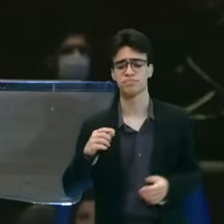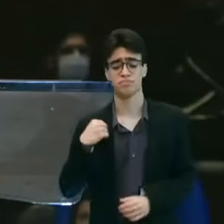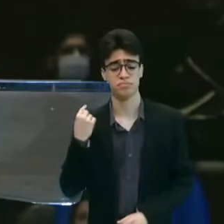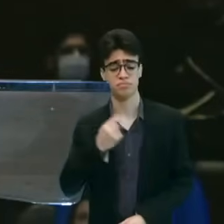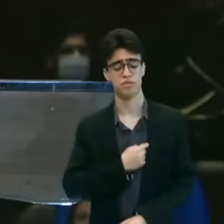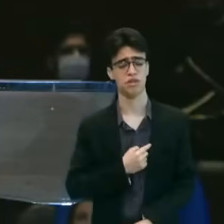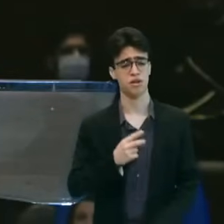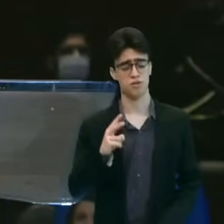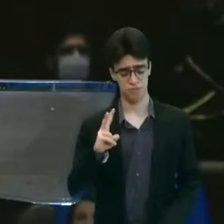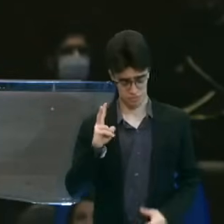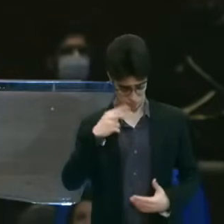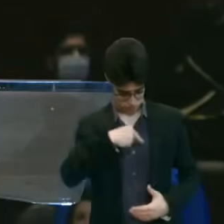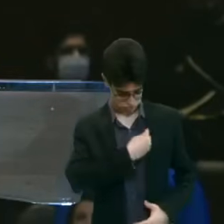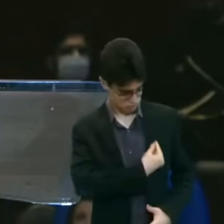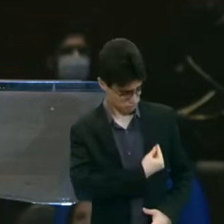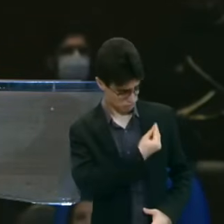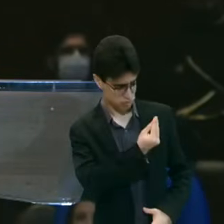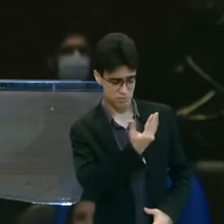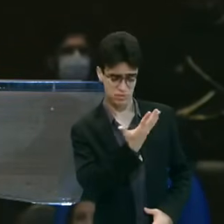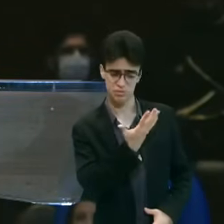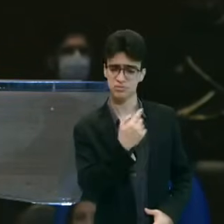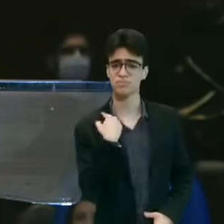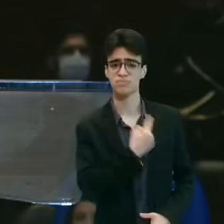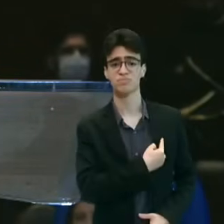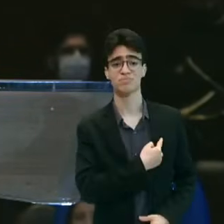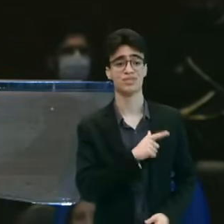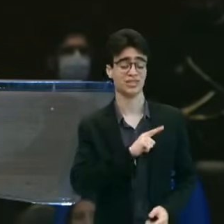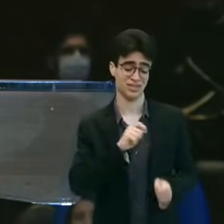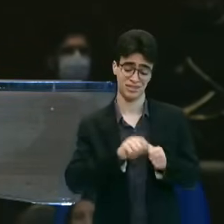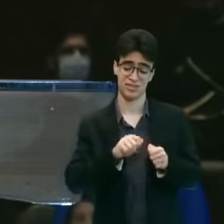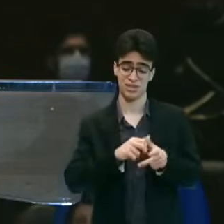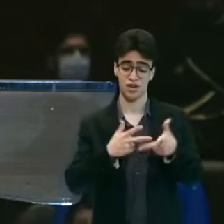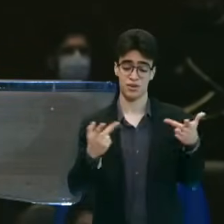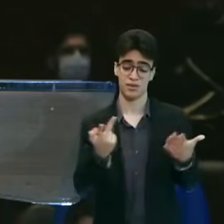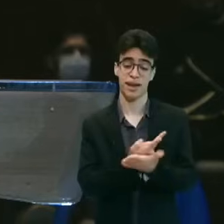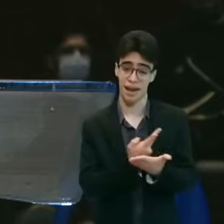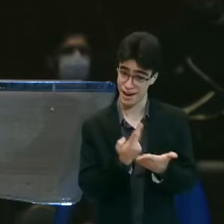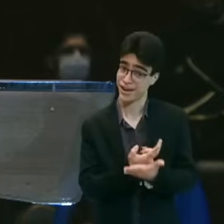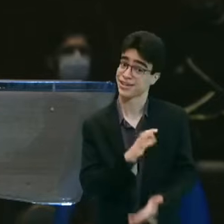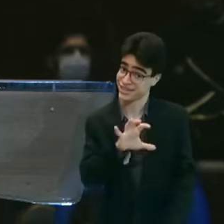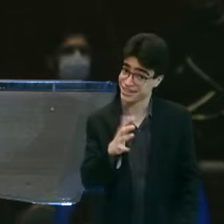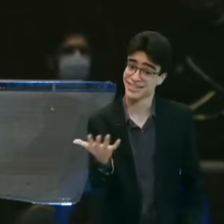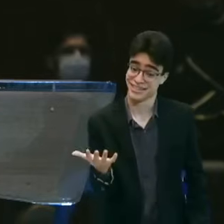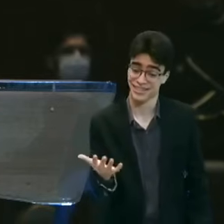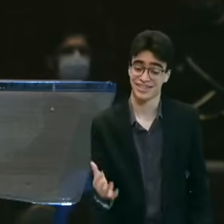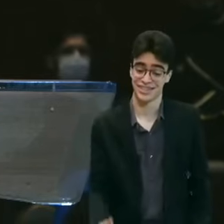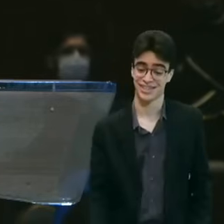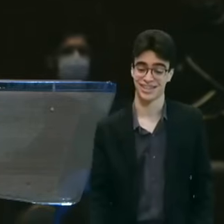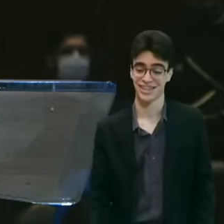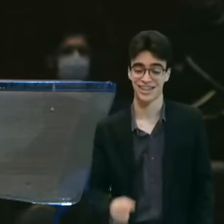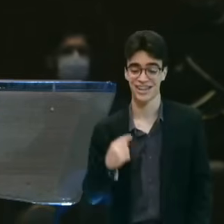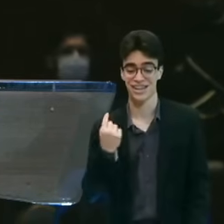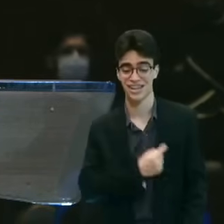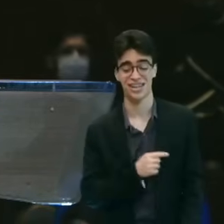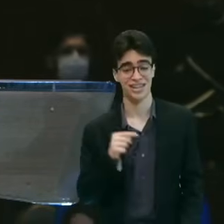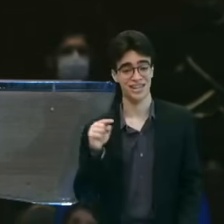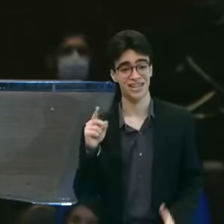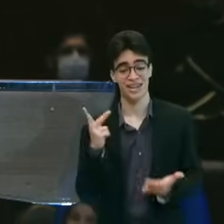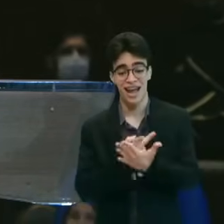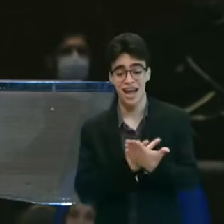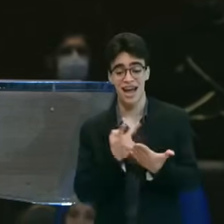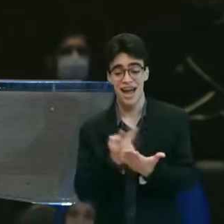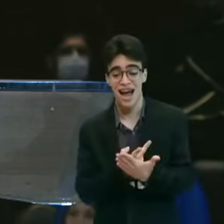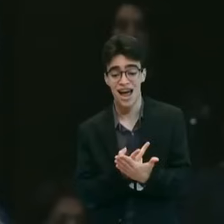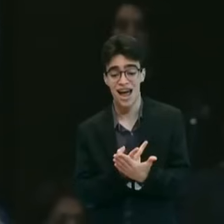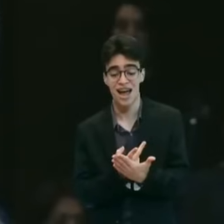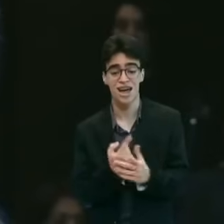para a nossa própria vida, vai ver que fez besteira, não é assim mesmo? Fez besteira quando